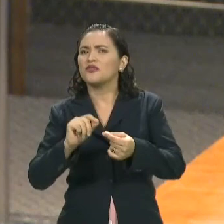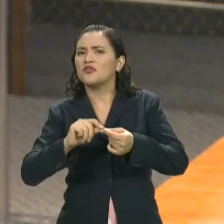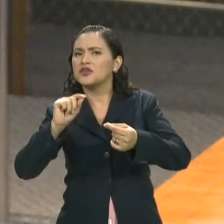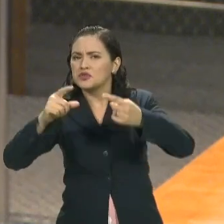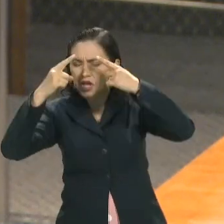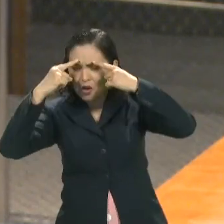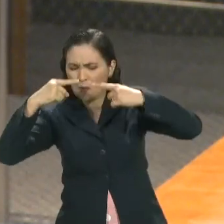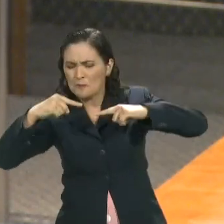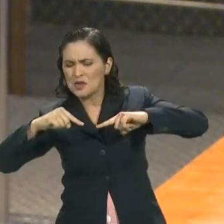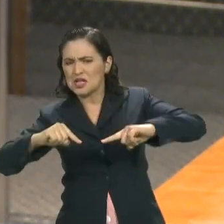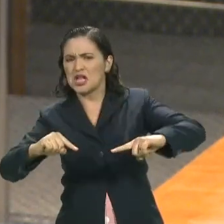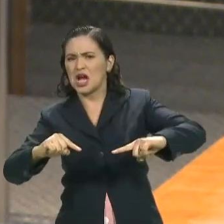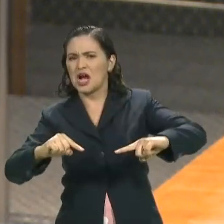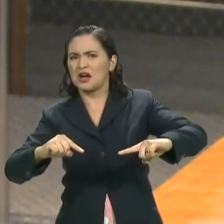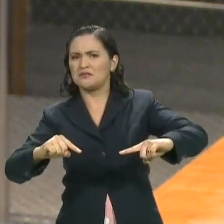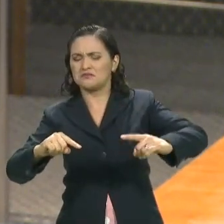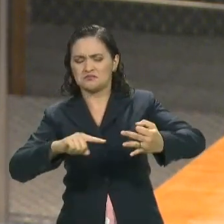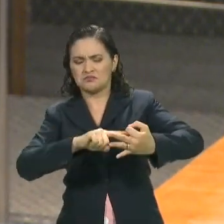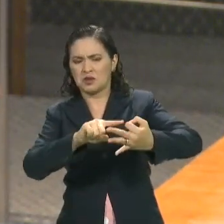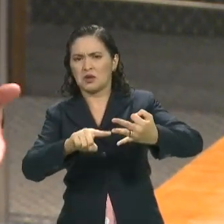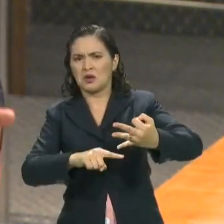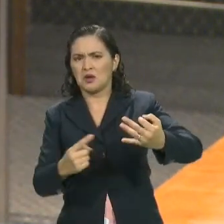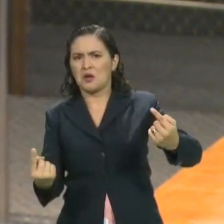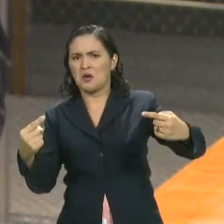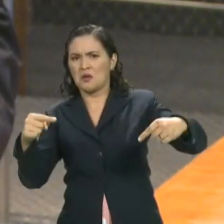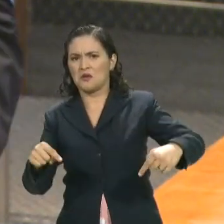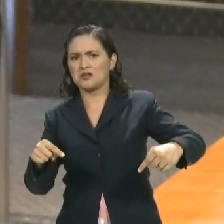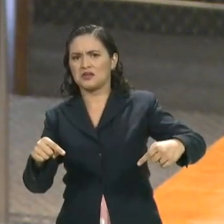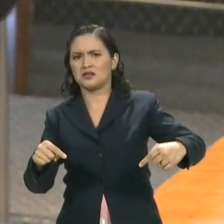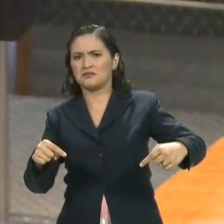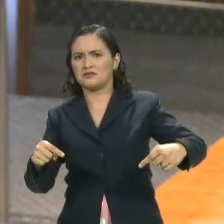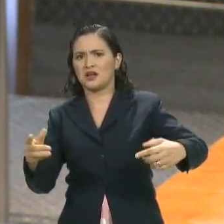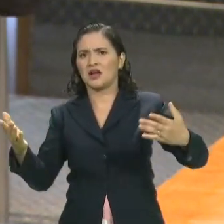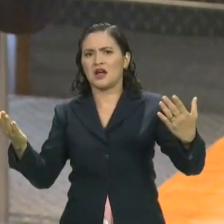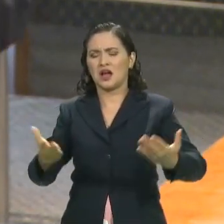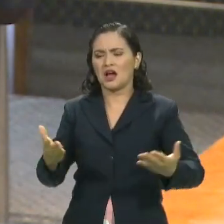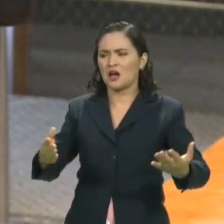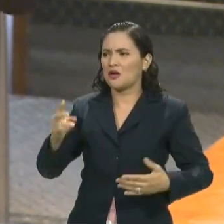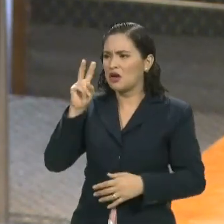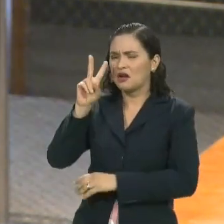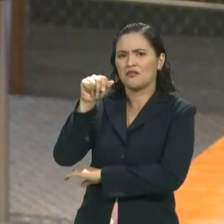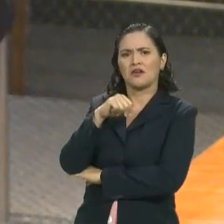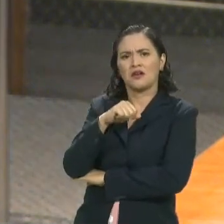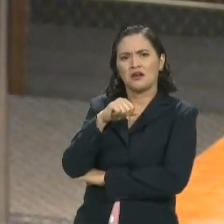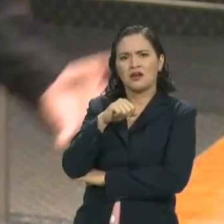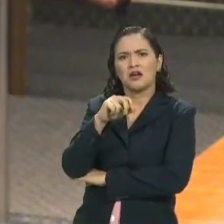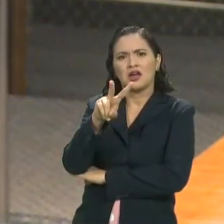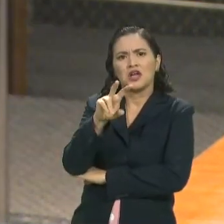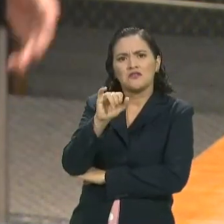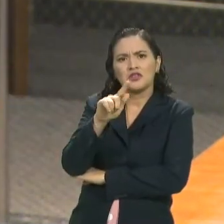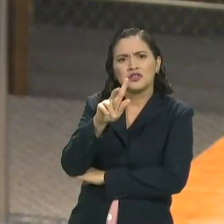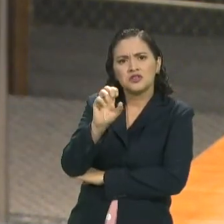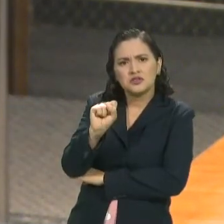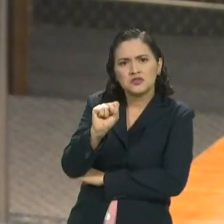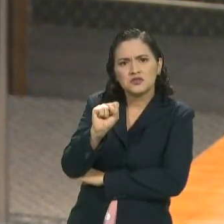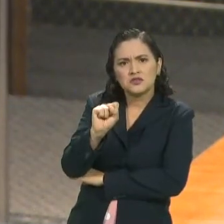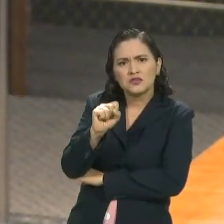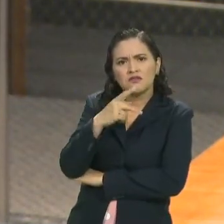eles. Só agora eu vejo o Vinícius Loura dizer assim, quando eu fazia parte do governo, que coisa